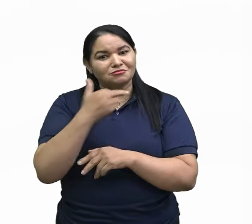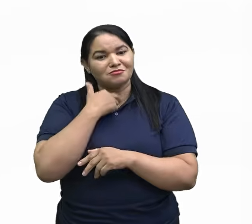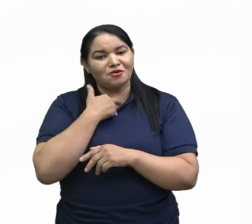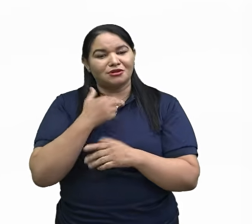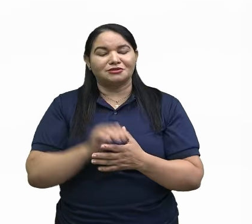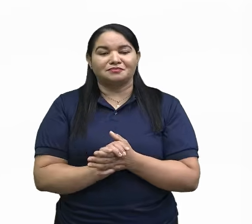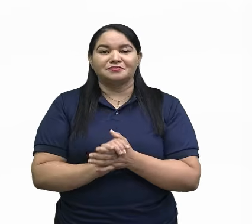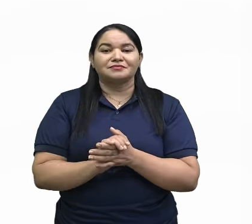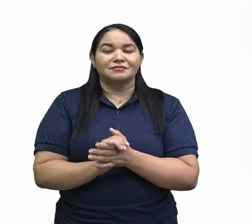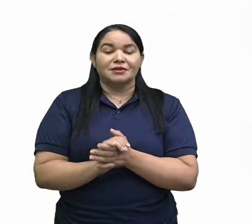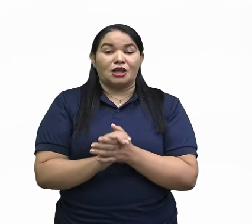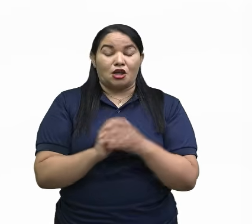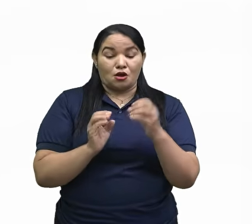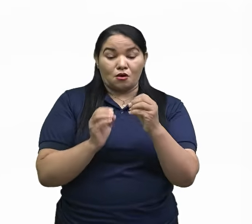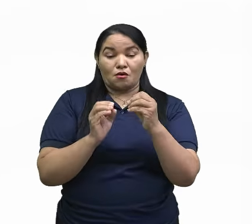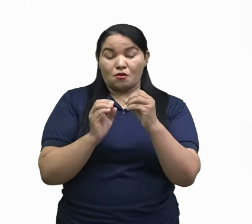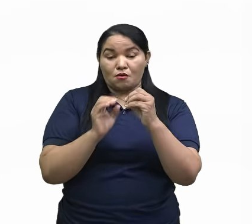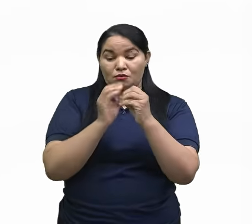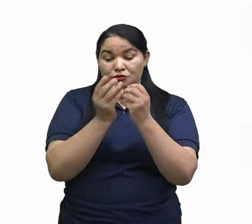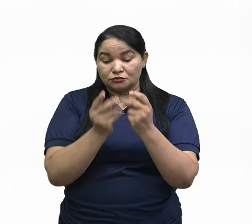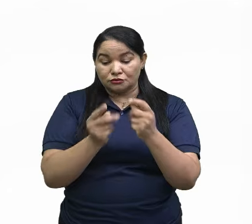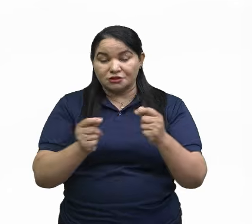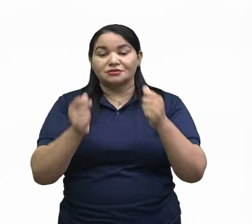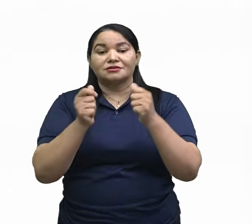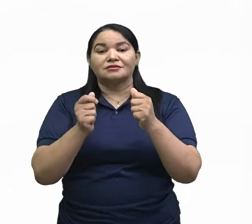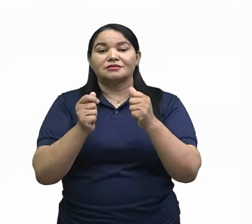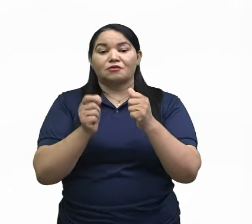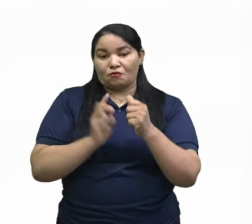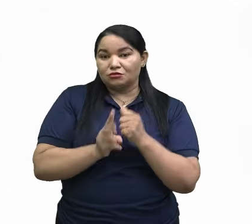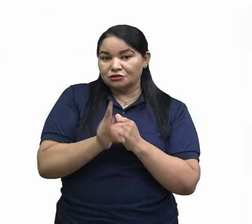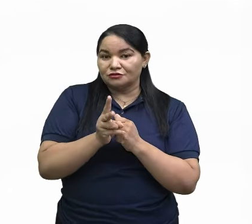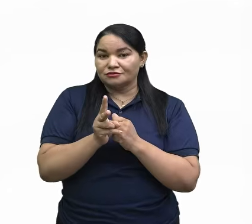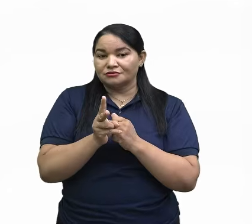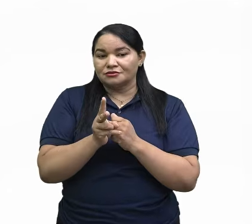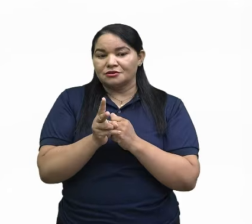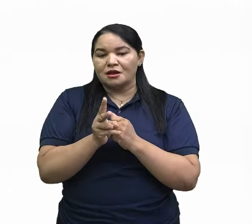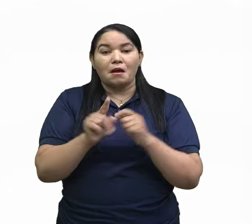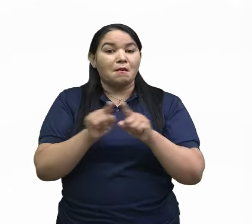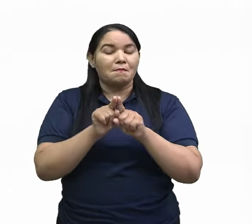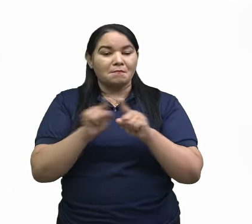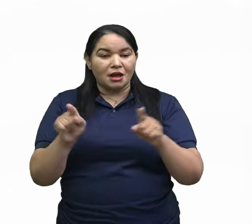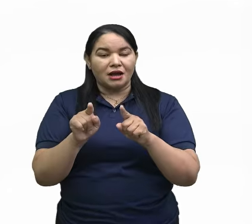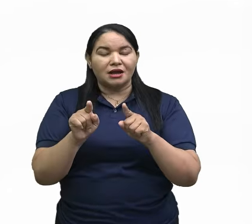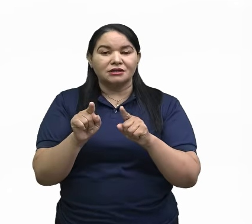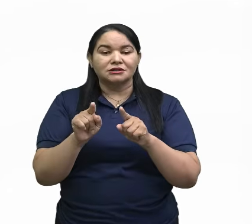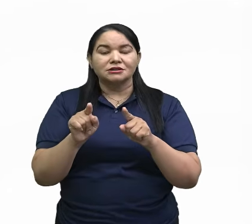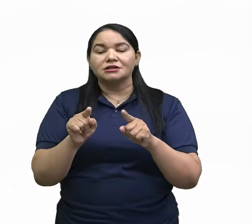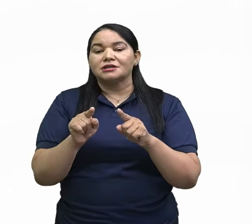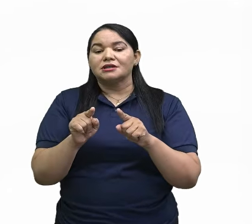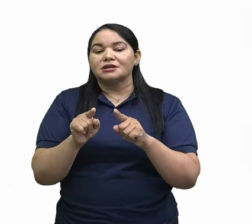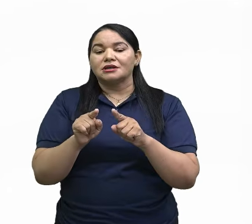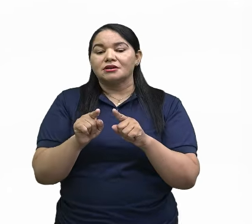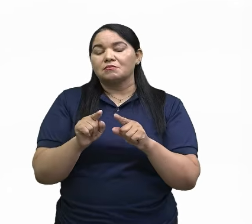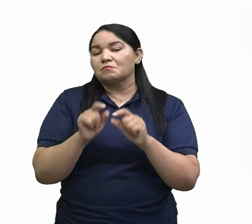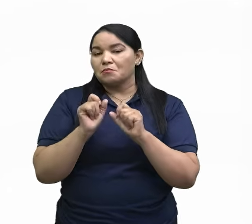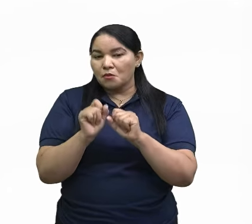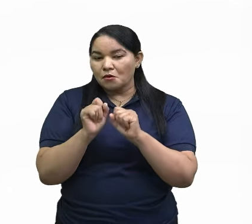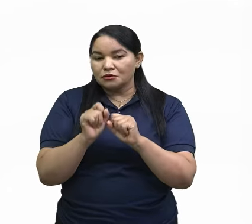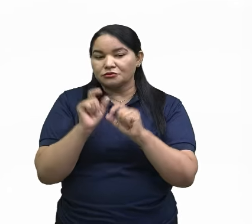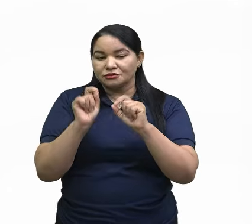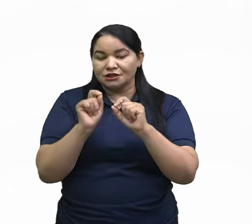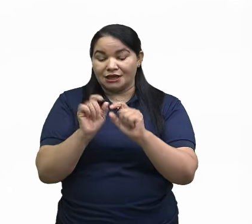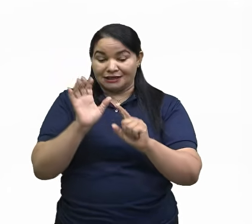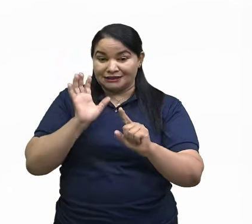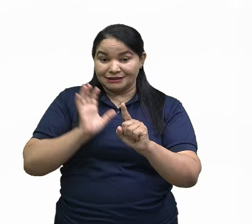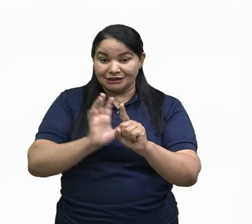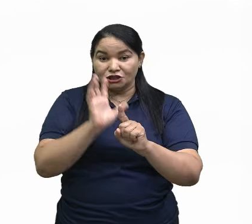a oxirredução continua acontecendo aqui na eletrólise. Só que essa oxirredução, ela vai ser